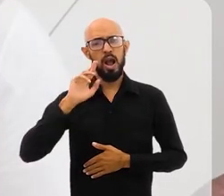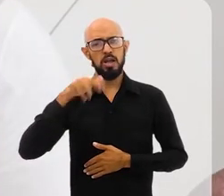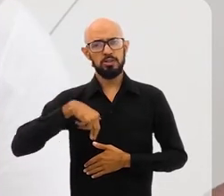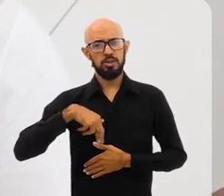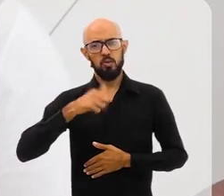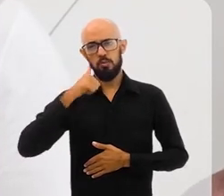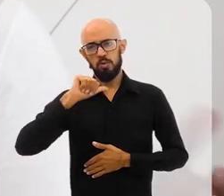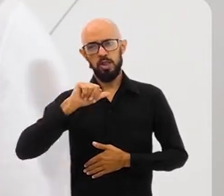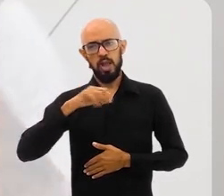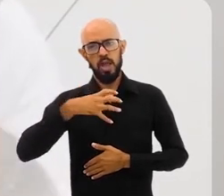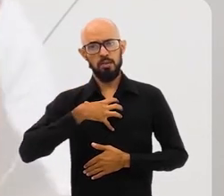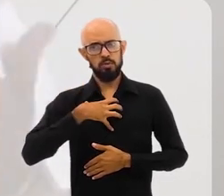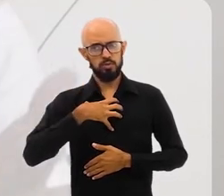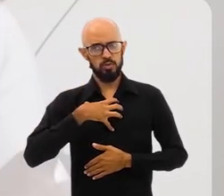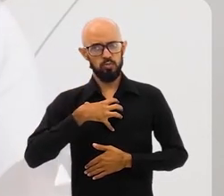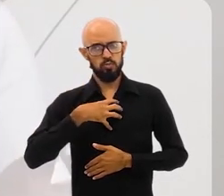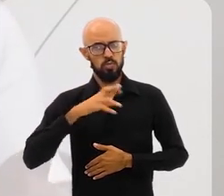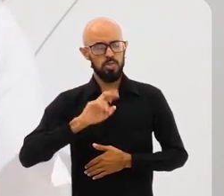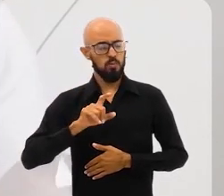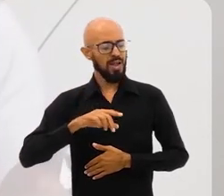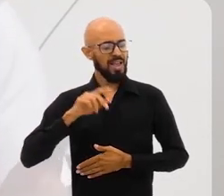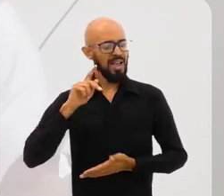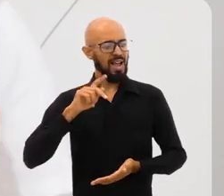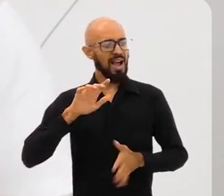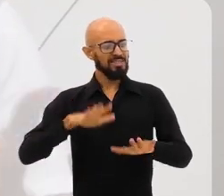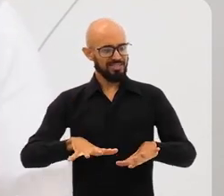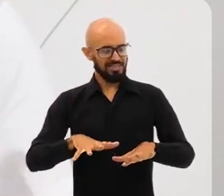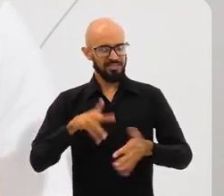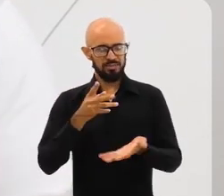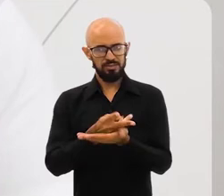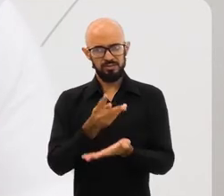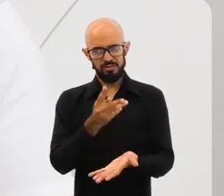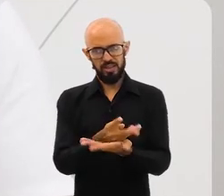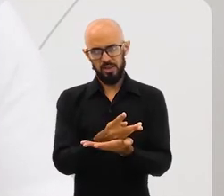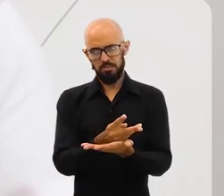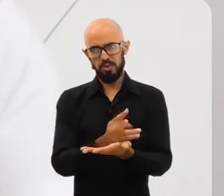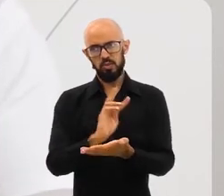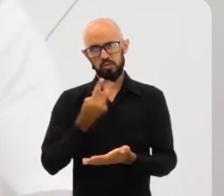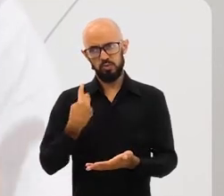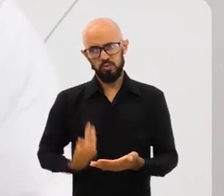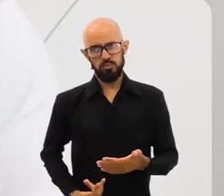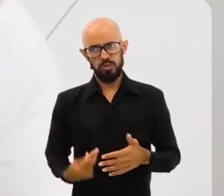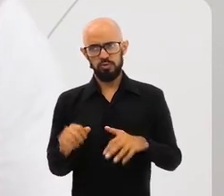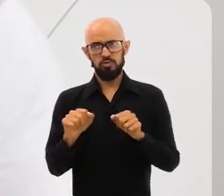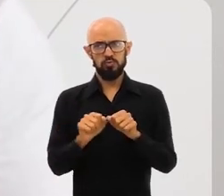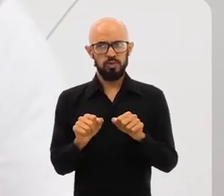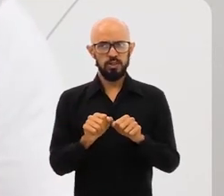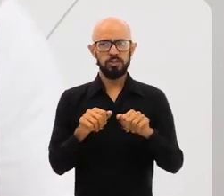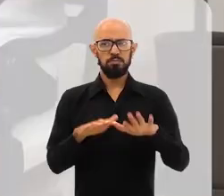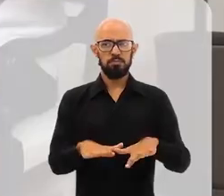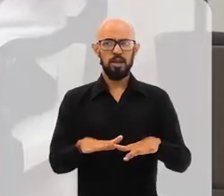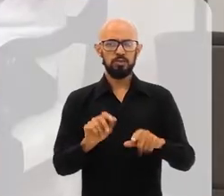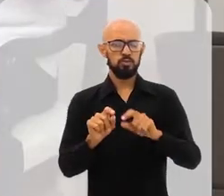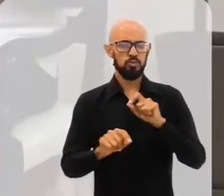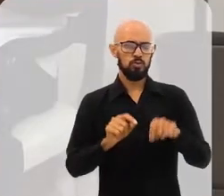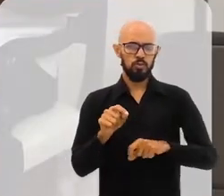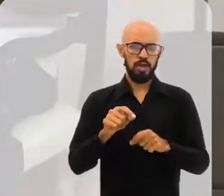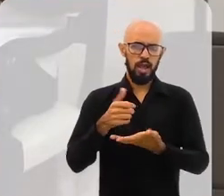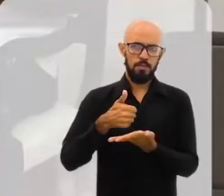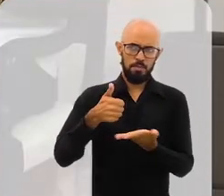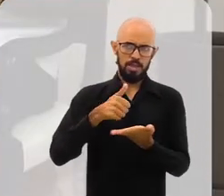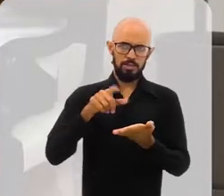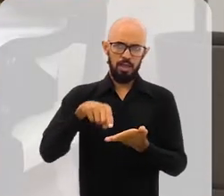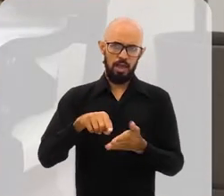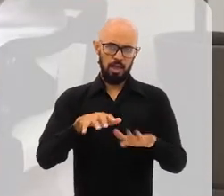mulher emoção não é necessariamente dessa forma que alguns né os seres humanos acabam levando a vida mas